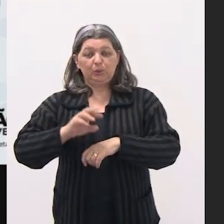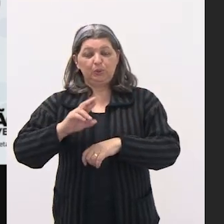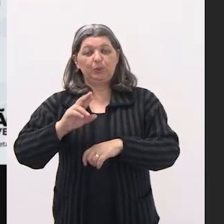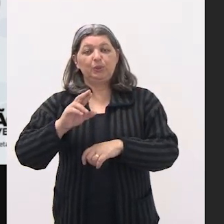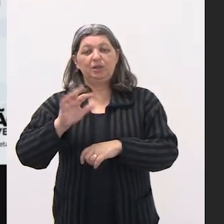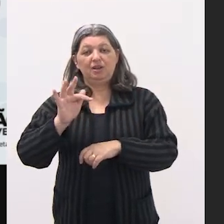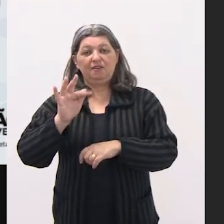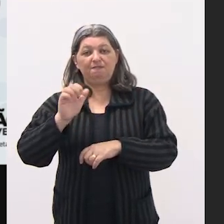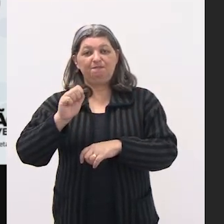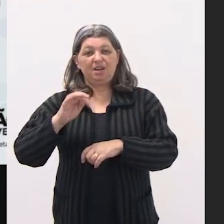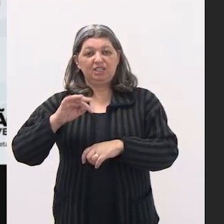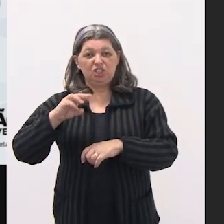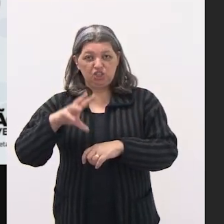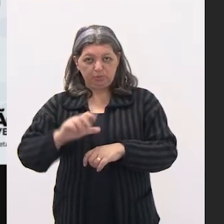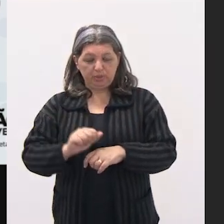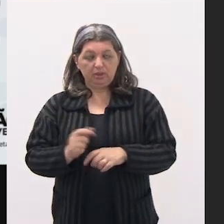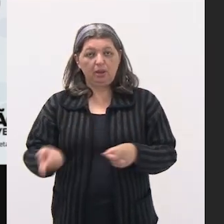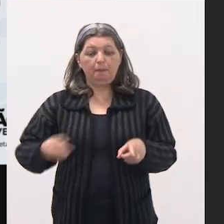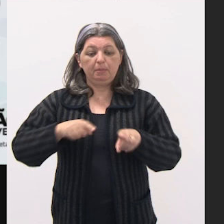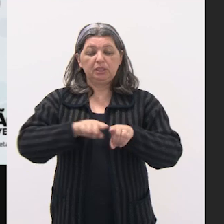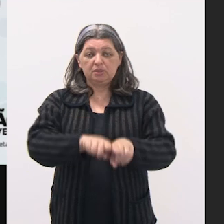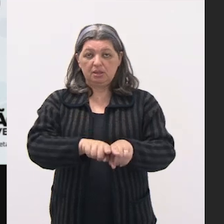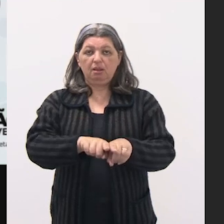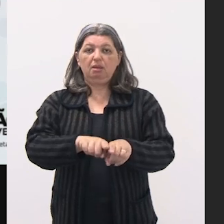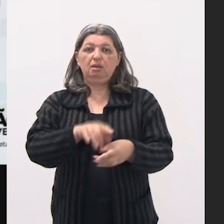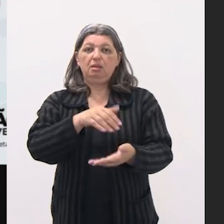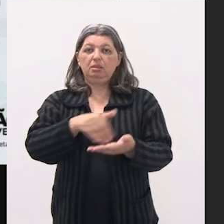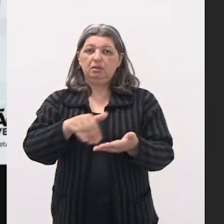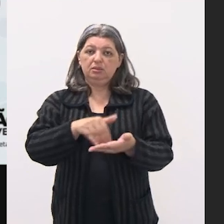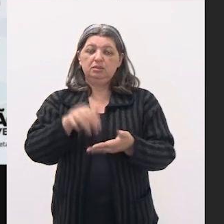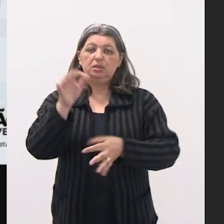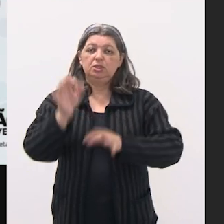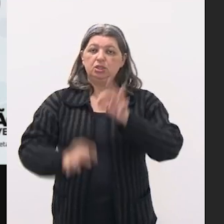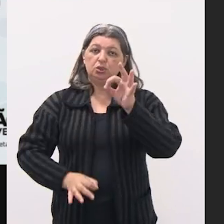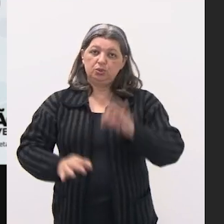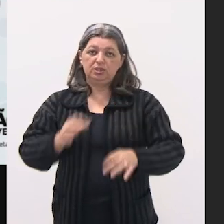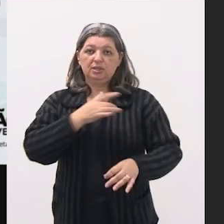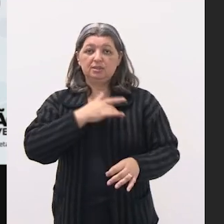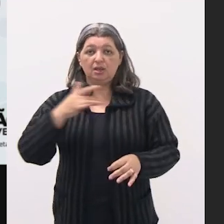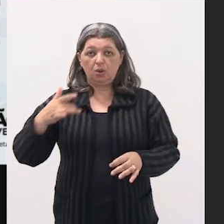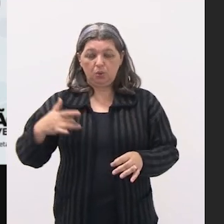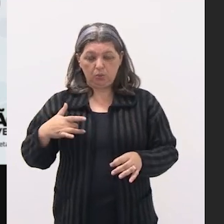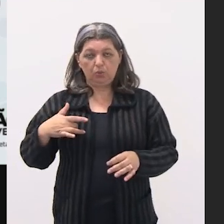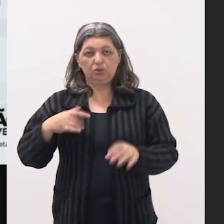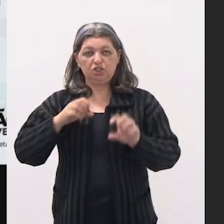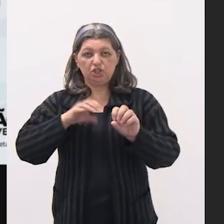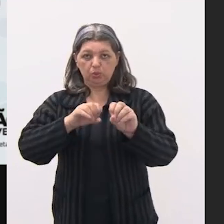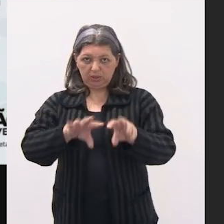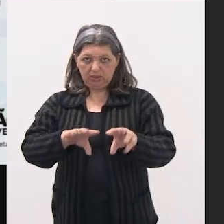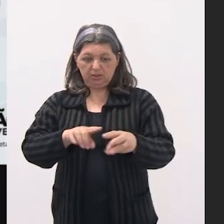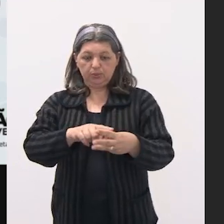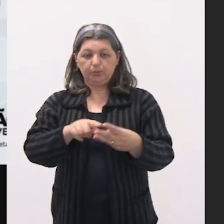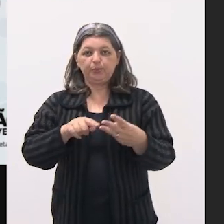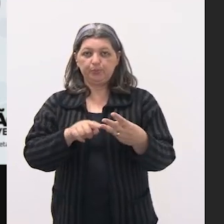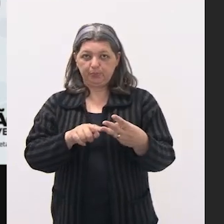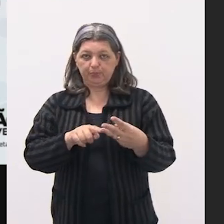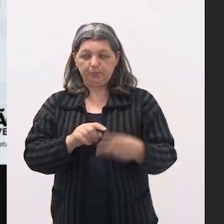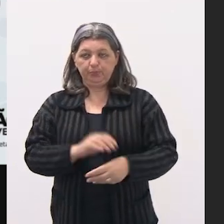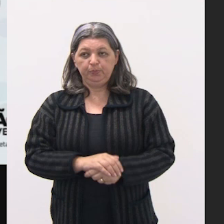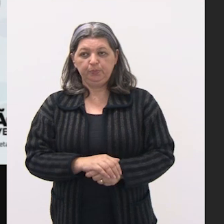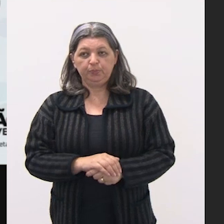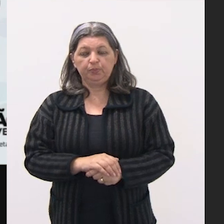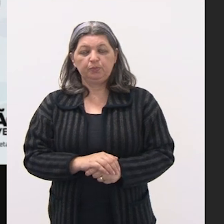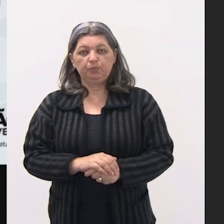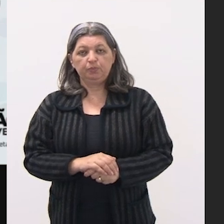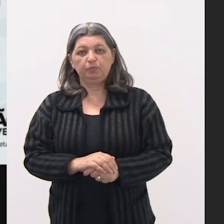dessa parceria que temos entre as secretarias da Justiça, Saúde e Educação. A doutora